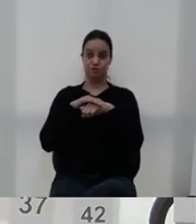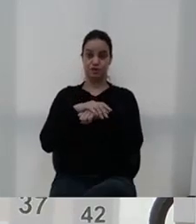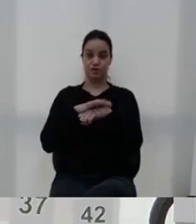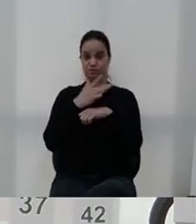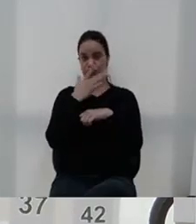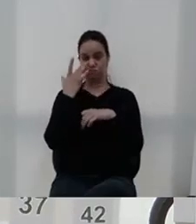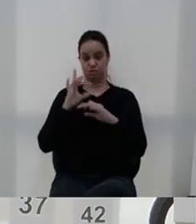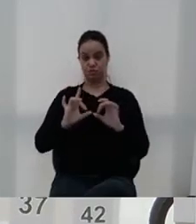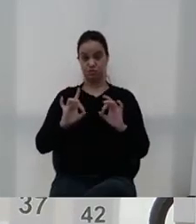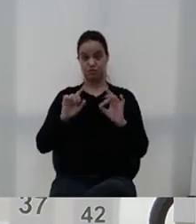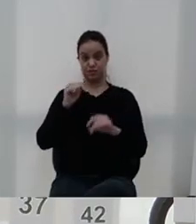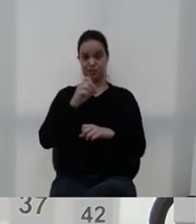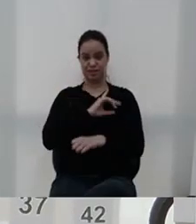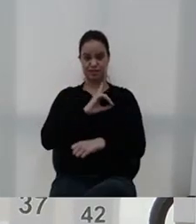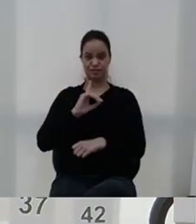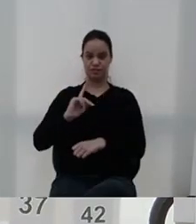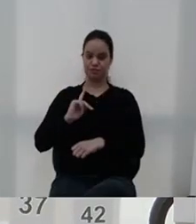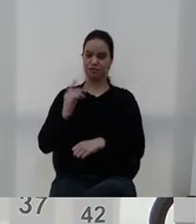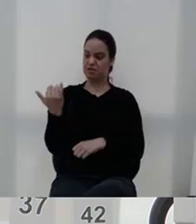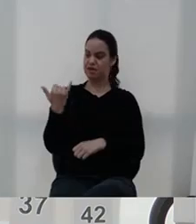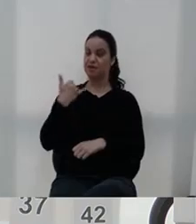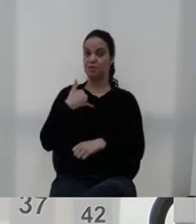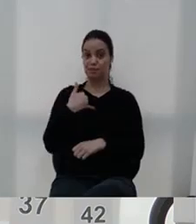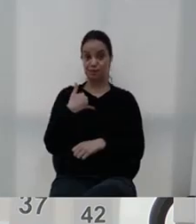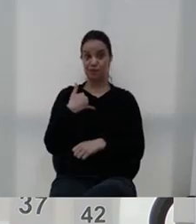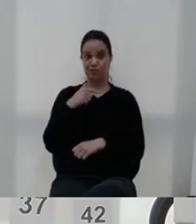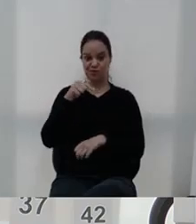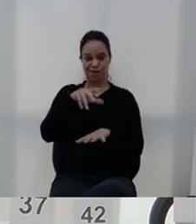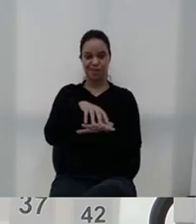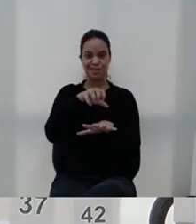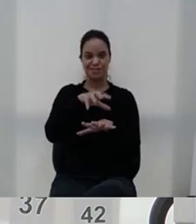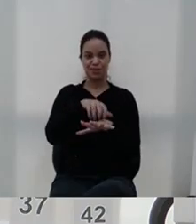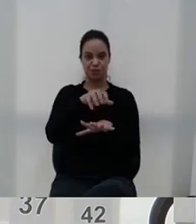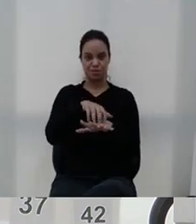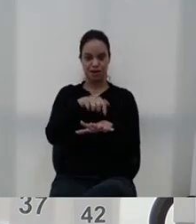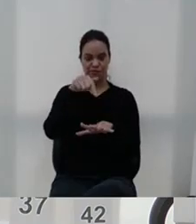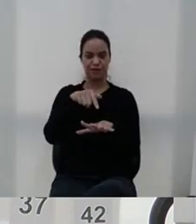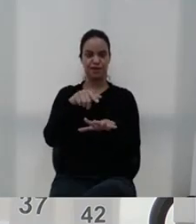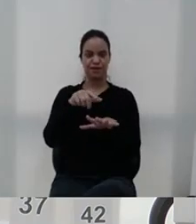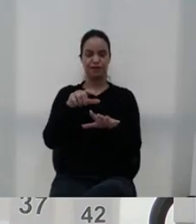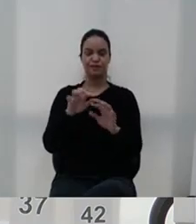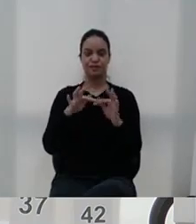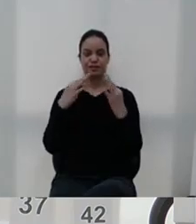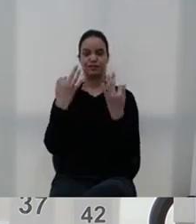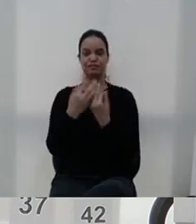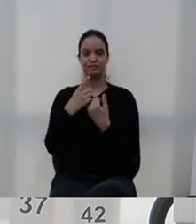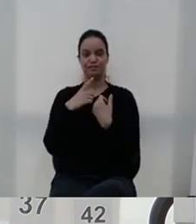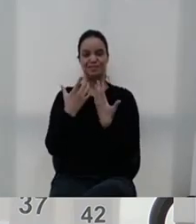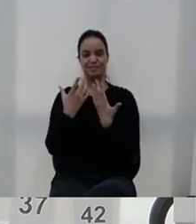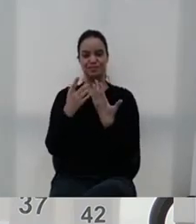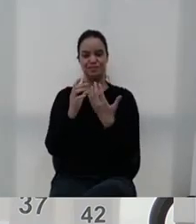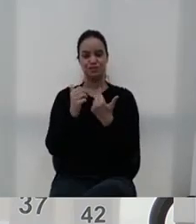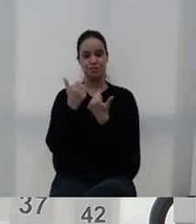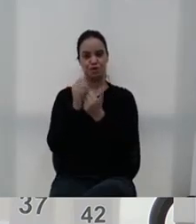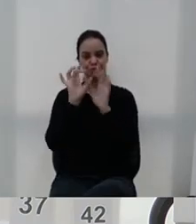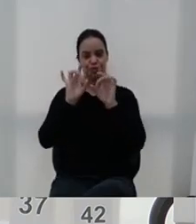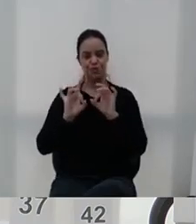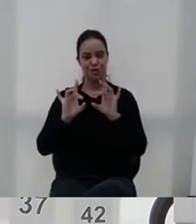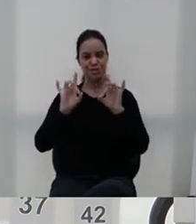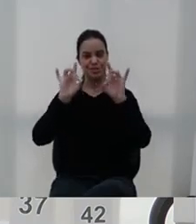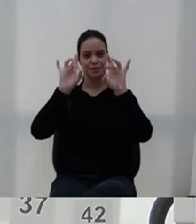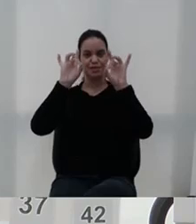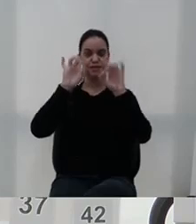Defensoria Pública, e ele disse que a unidade Santo Amaro e aqui a unidade família também mereceria uma atenção especial de toda a